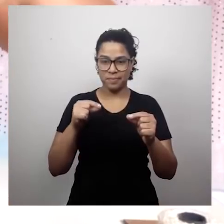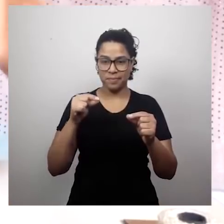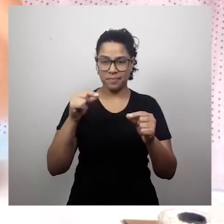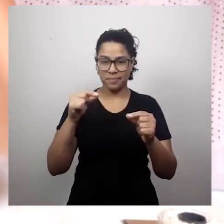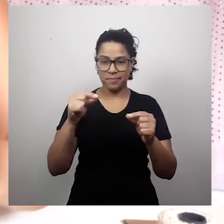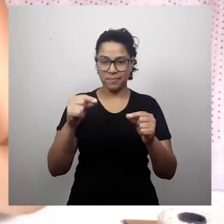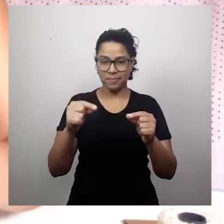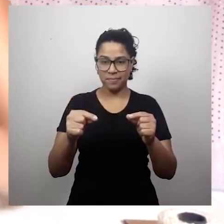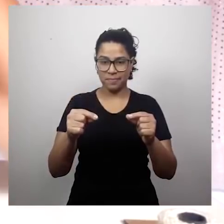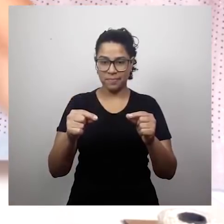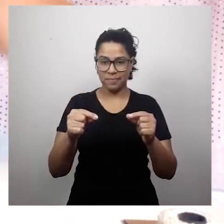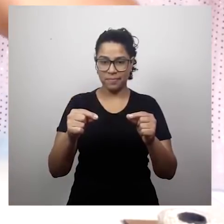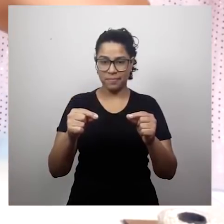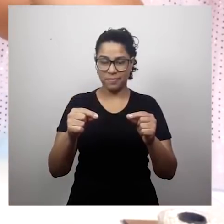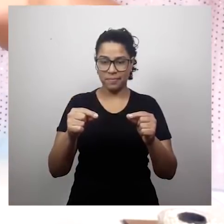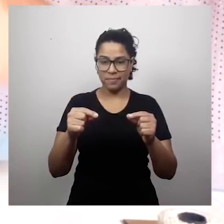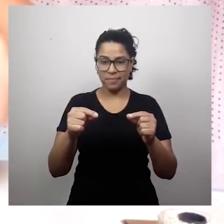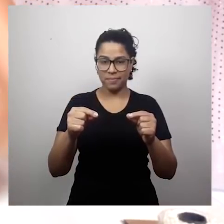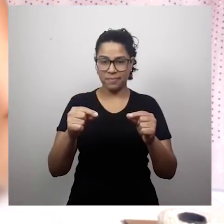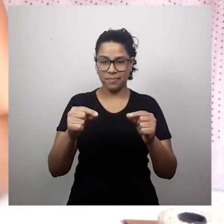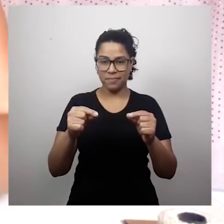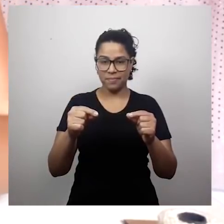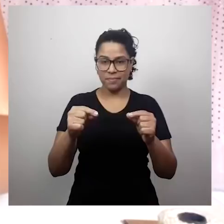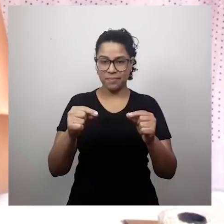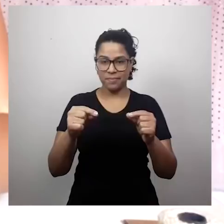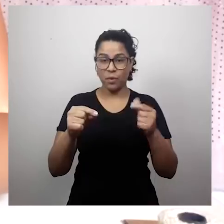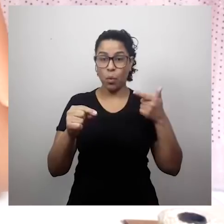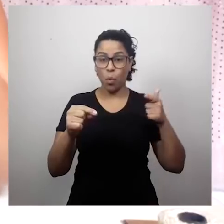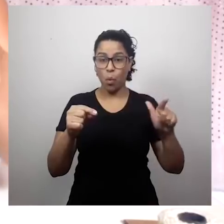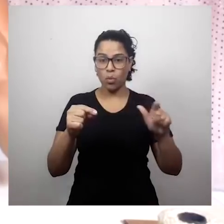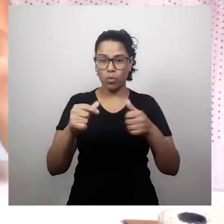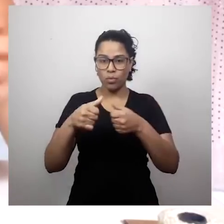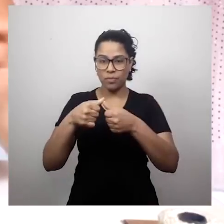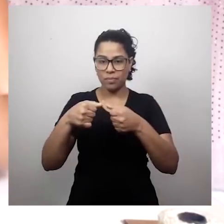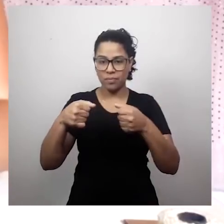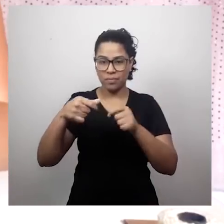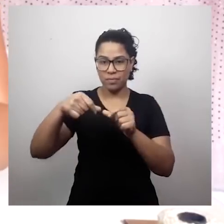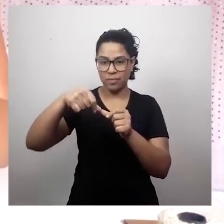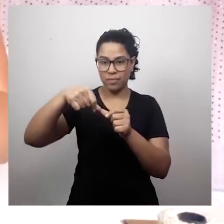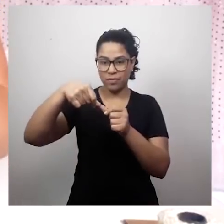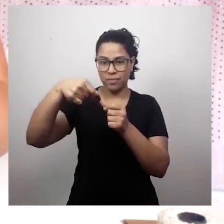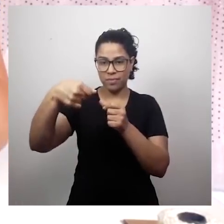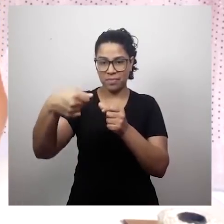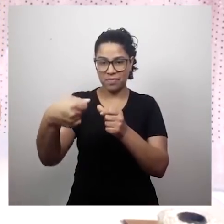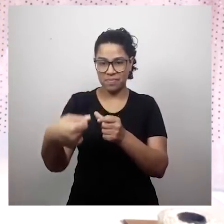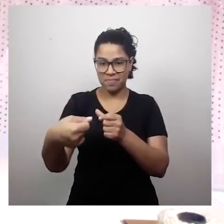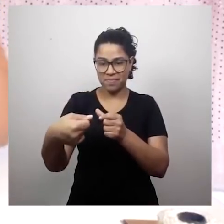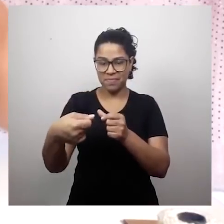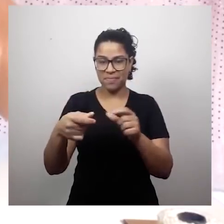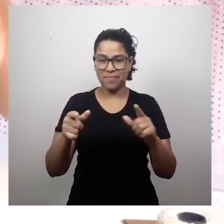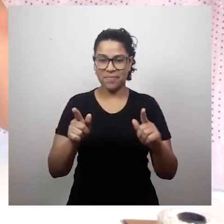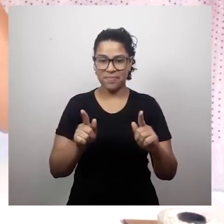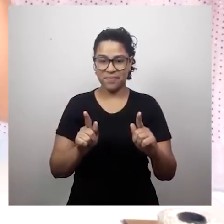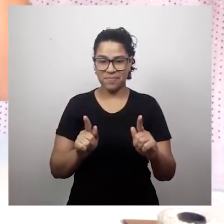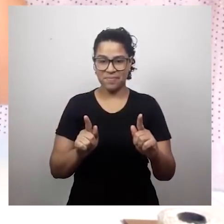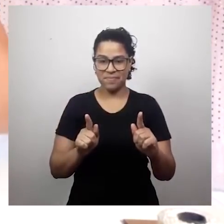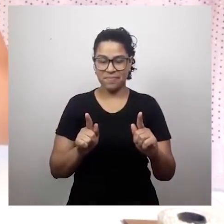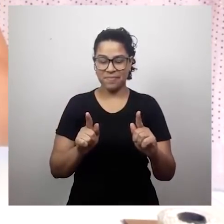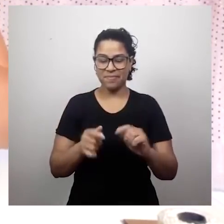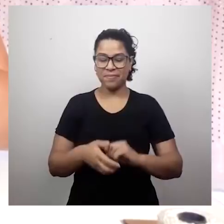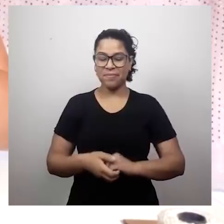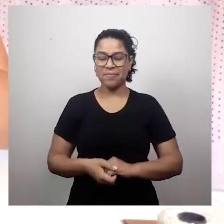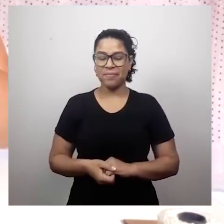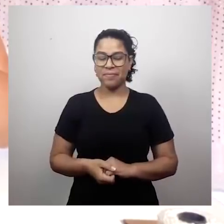com o barbante. Quando ele finaliza, eu coloco um